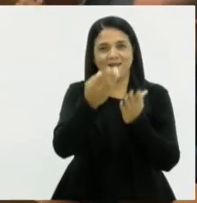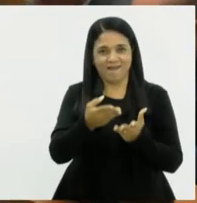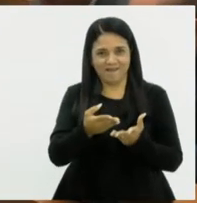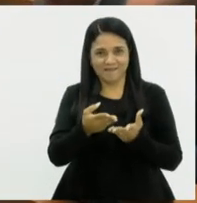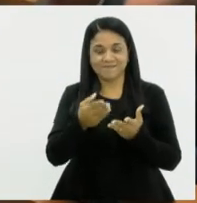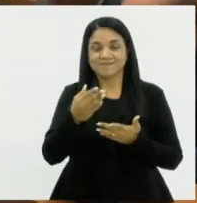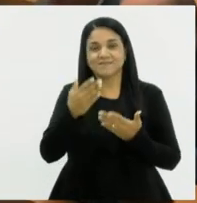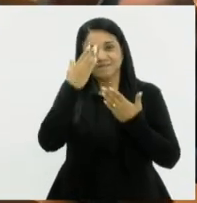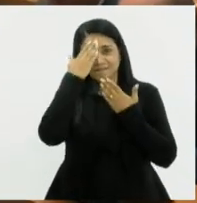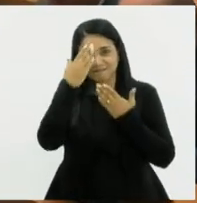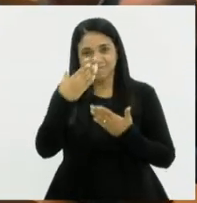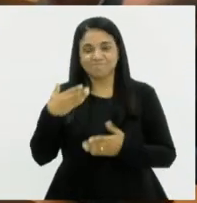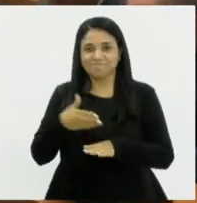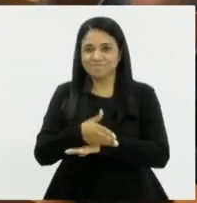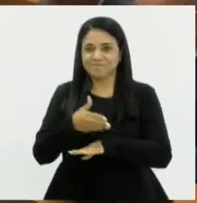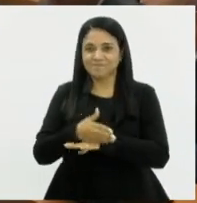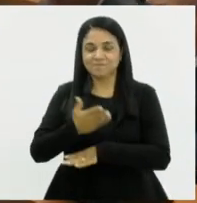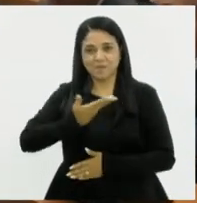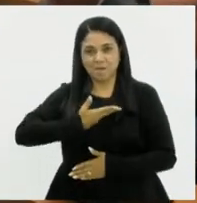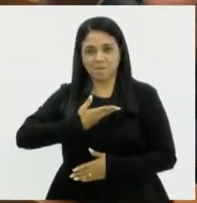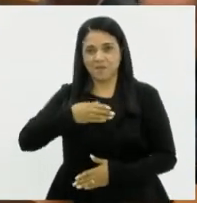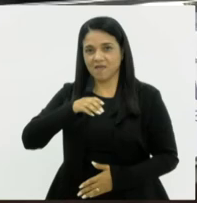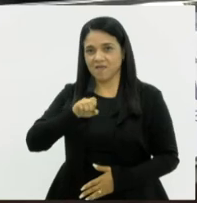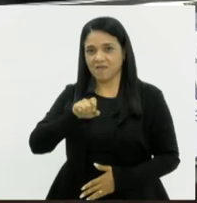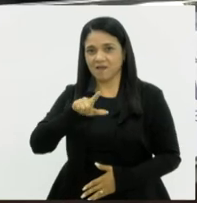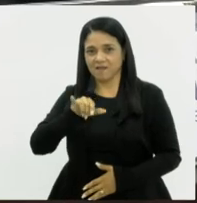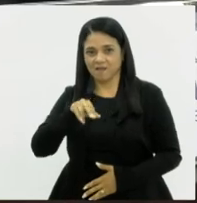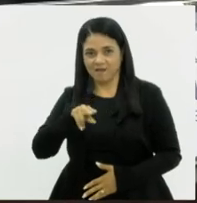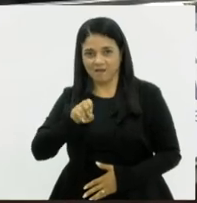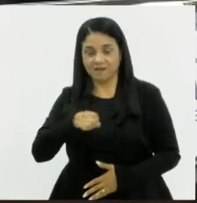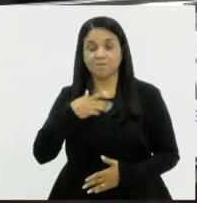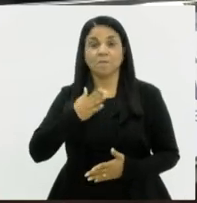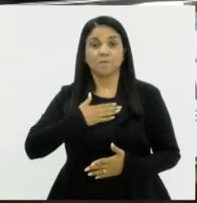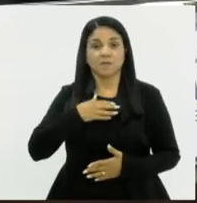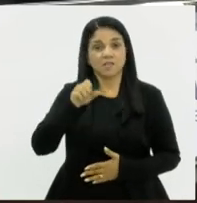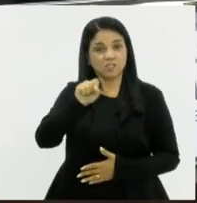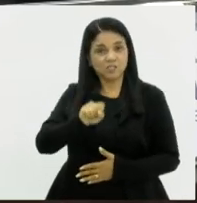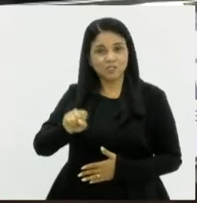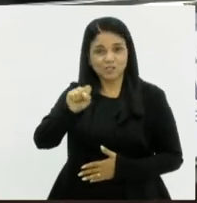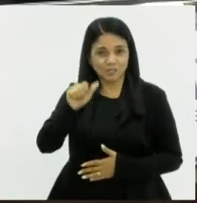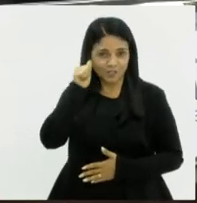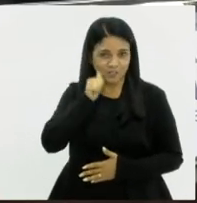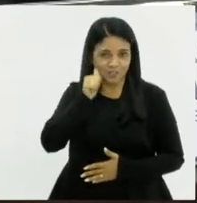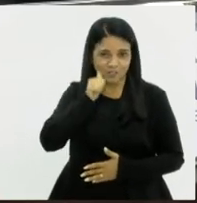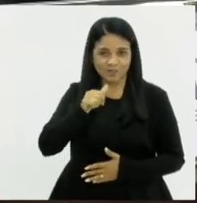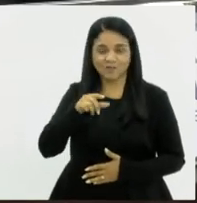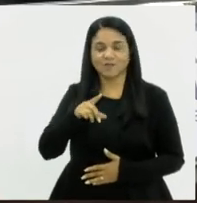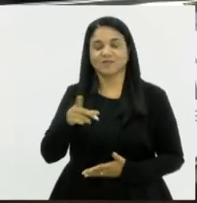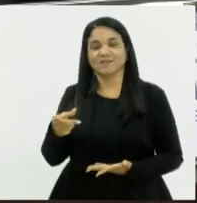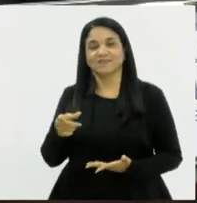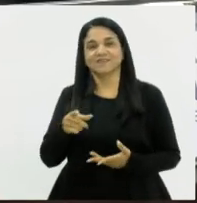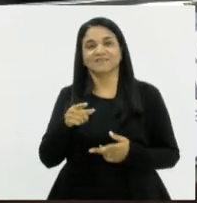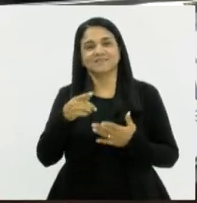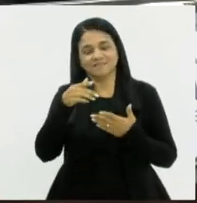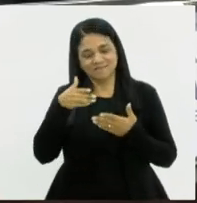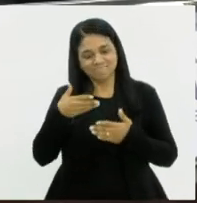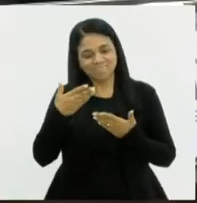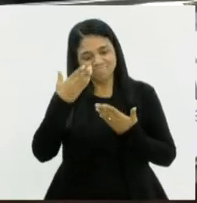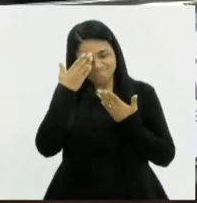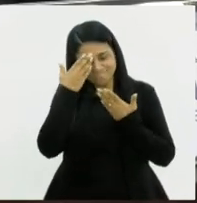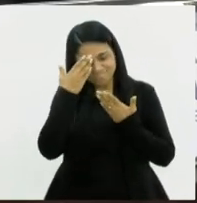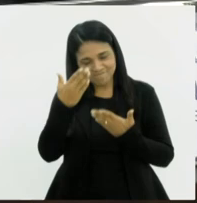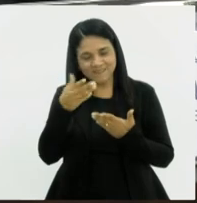Agradecer a presença de uma grande amiga, a Eliane, que eu faço referência, a minha sogra, dona Delsa, que está aqui presente, que é uma grande